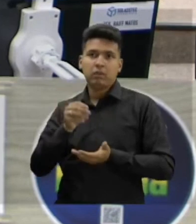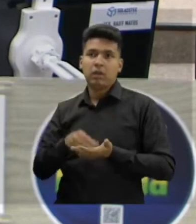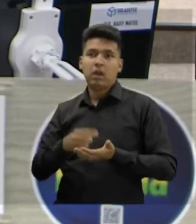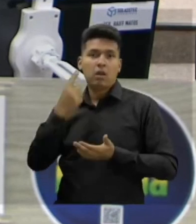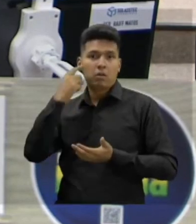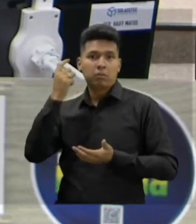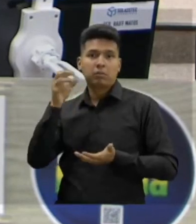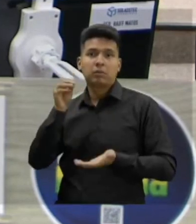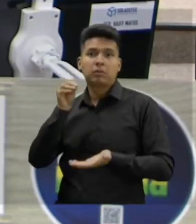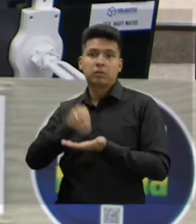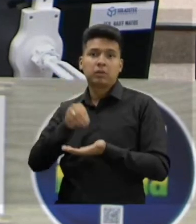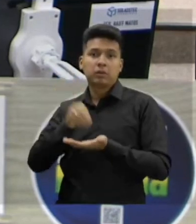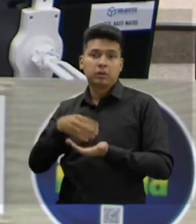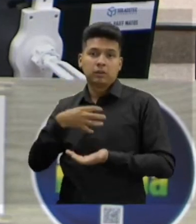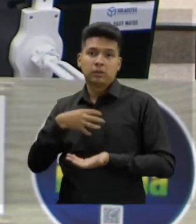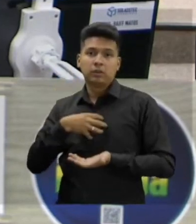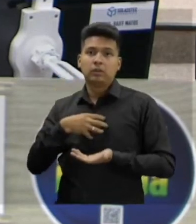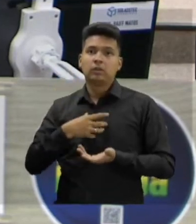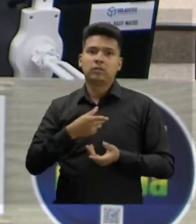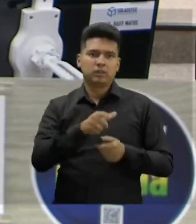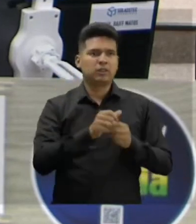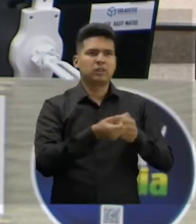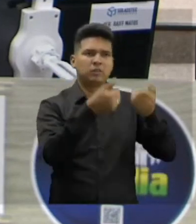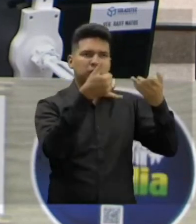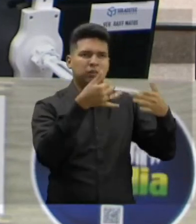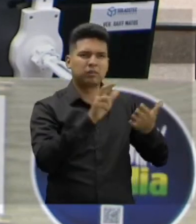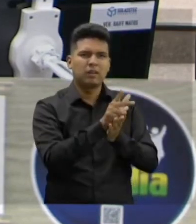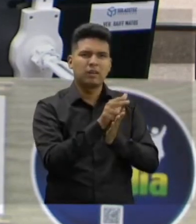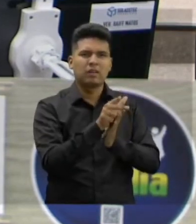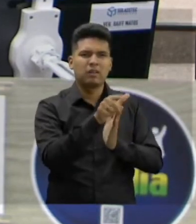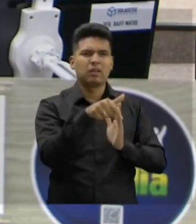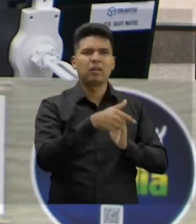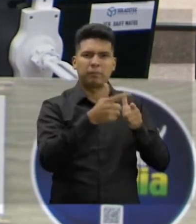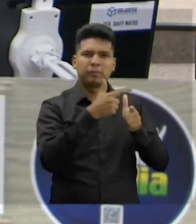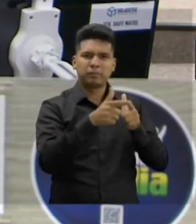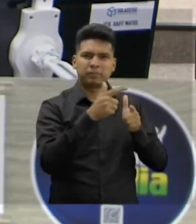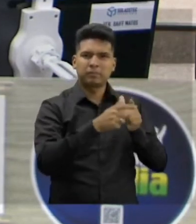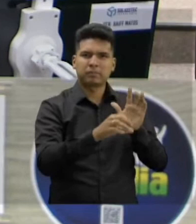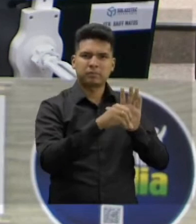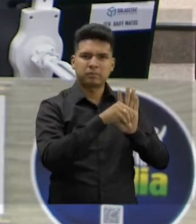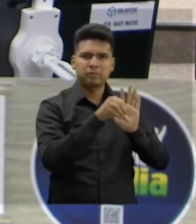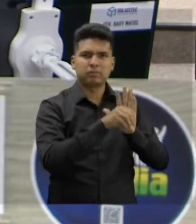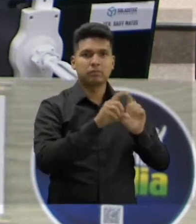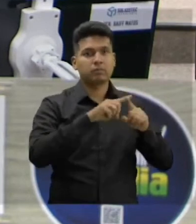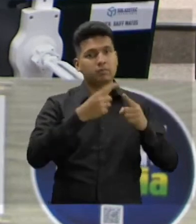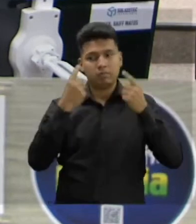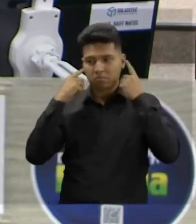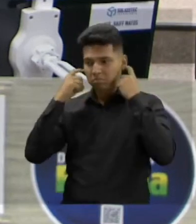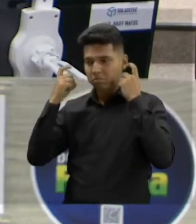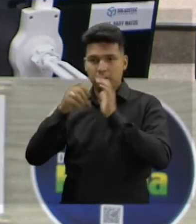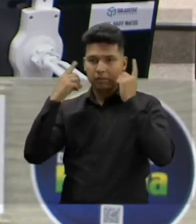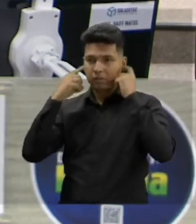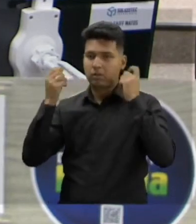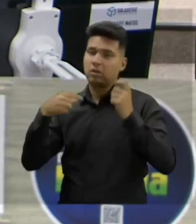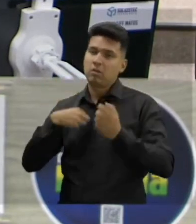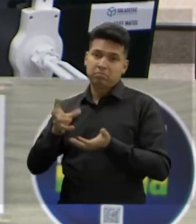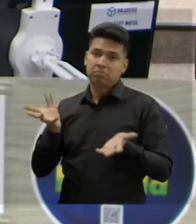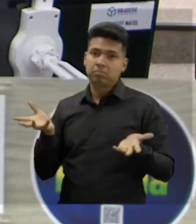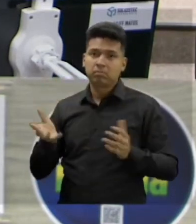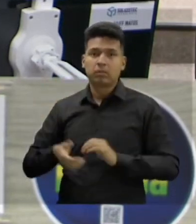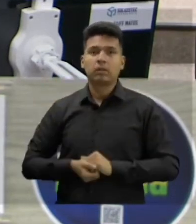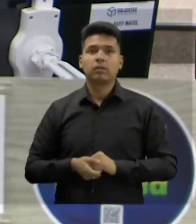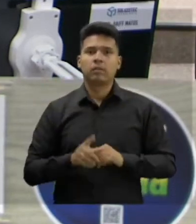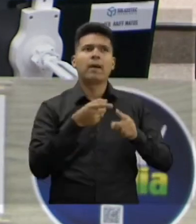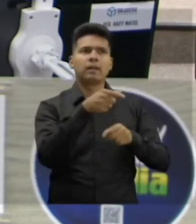do Amazonas. Você falou de algumas poluições, né? Então temos várias poluições, mas a sonora eu senti falta, mas desde já eu quero mesmo assim parabenizar